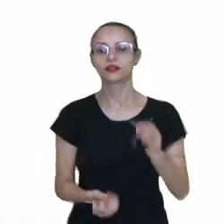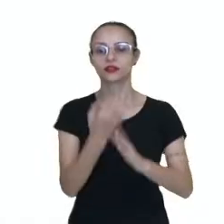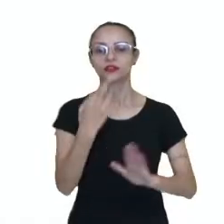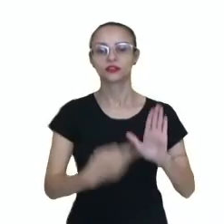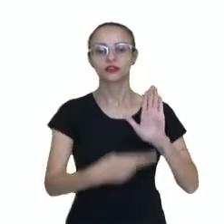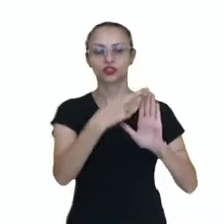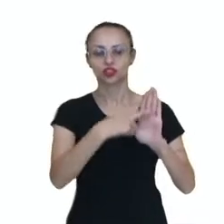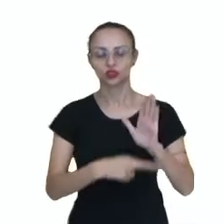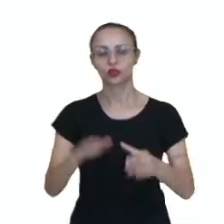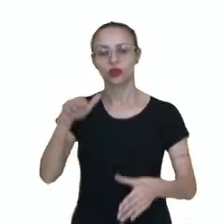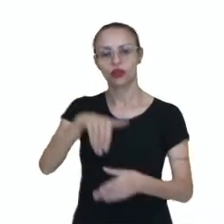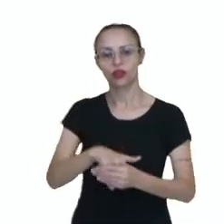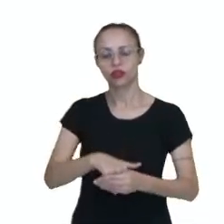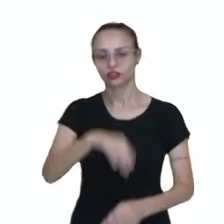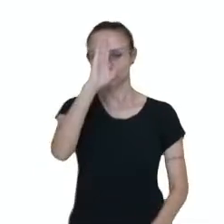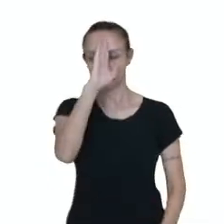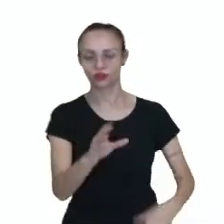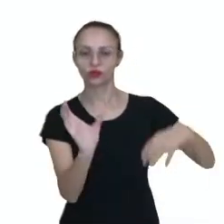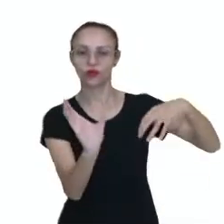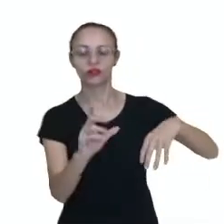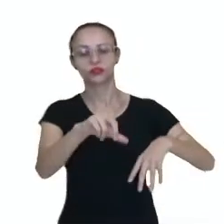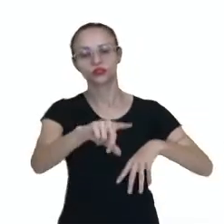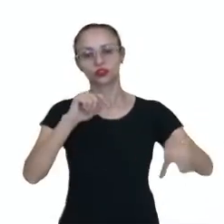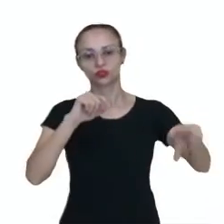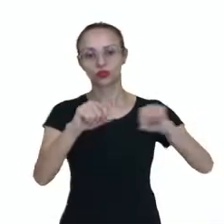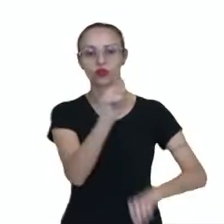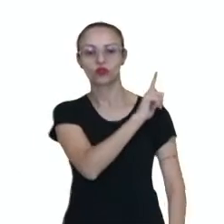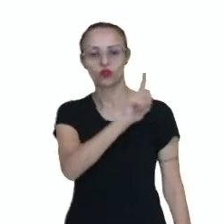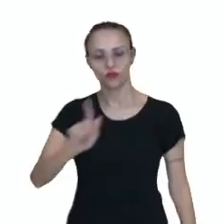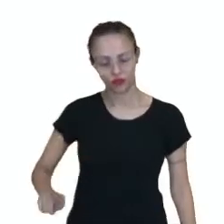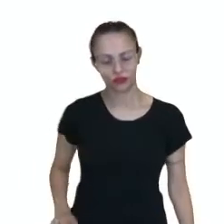eleições indiretas para governadores e